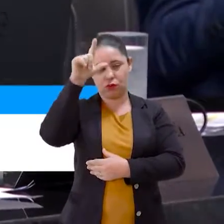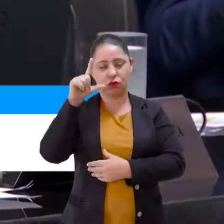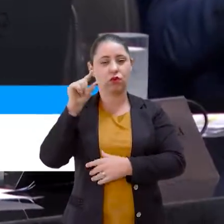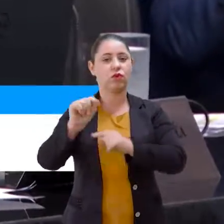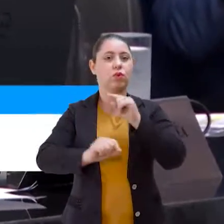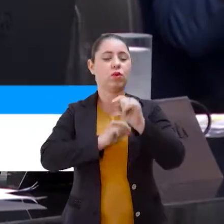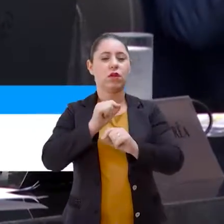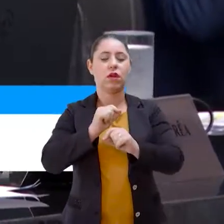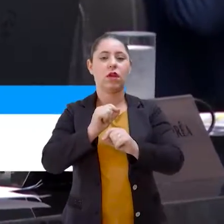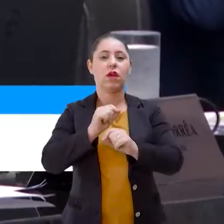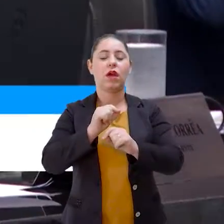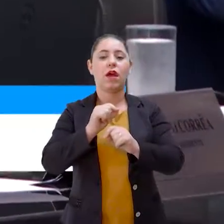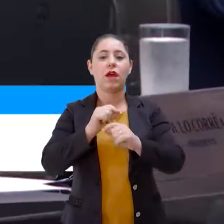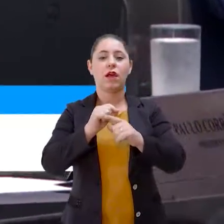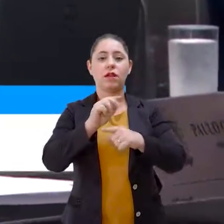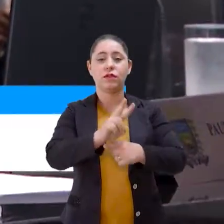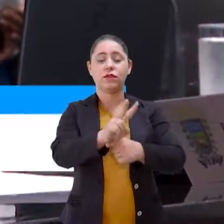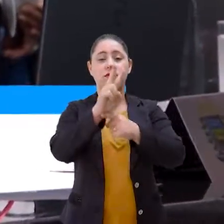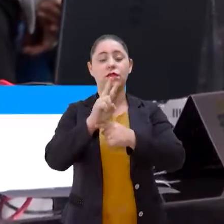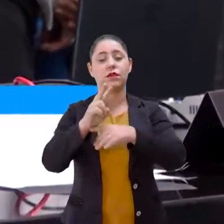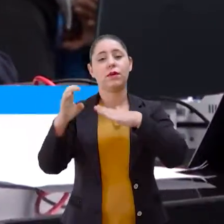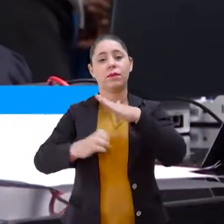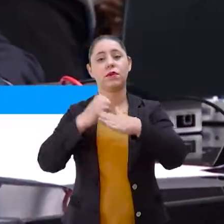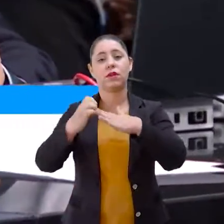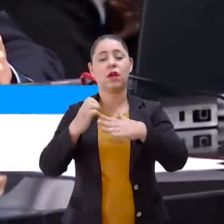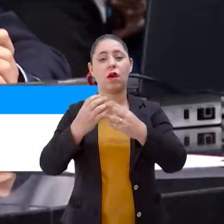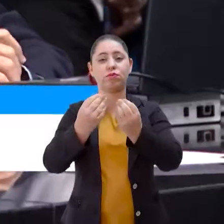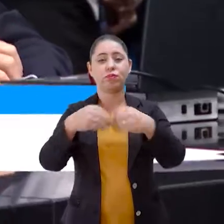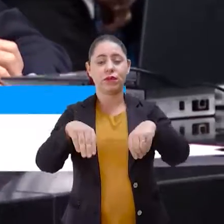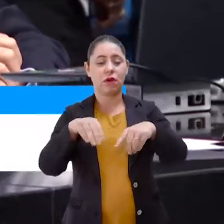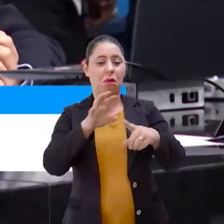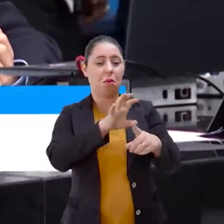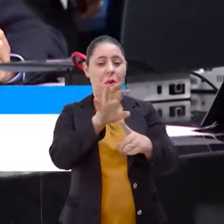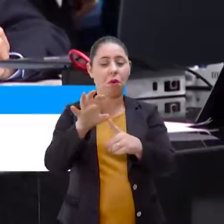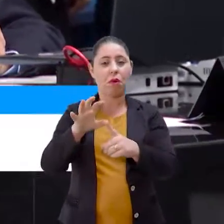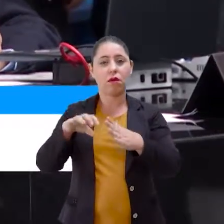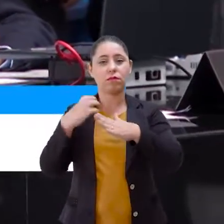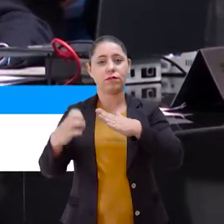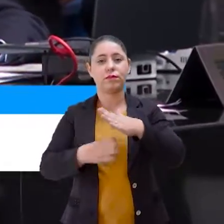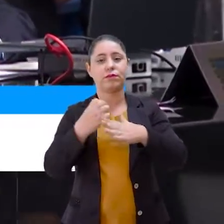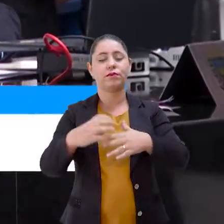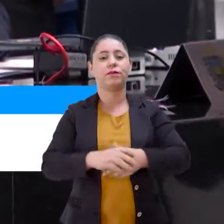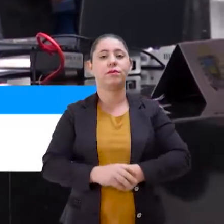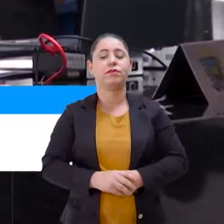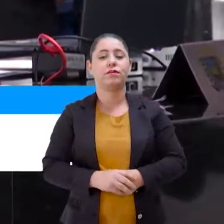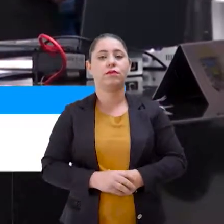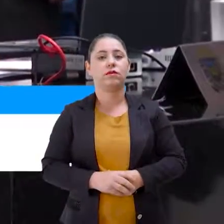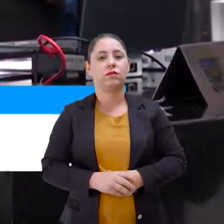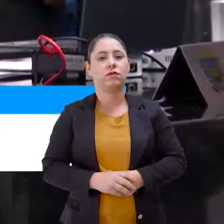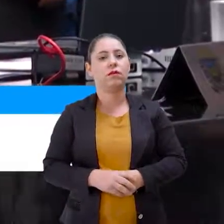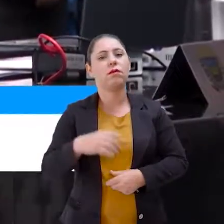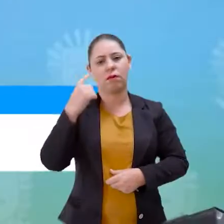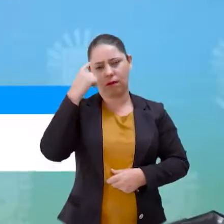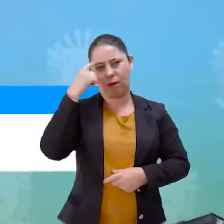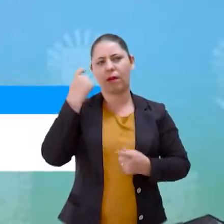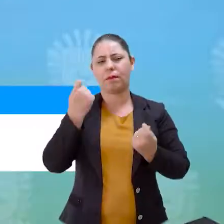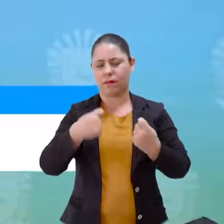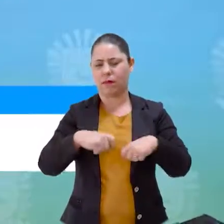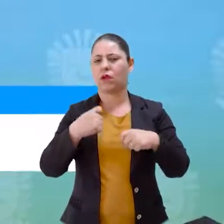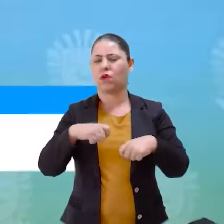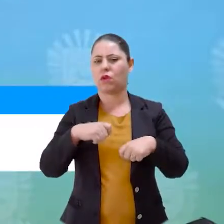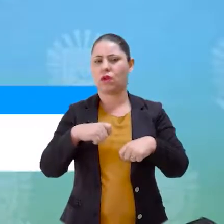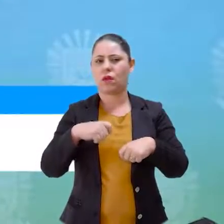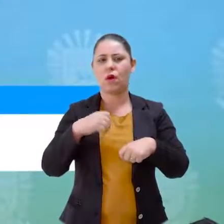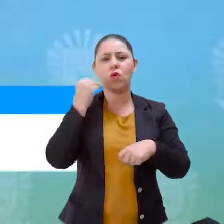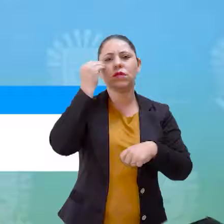Paulo proposta aprovada pelos deputados de Mato Grosso do Sul para concessão de microcrédito aos setores afetados pela pandemia. Eu acho que nós